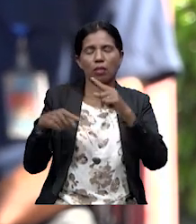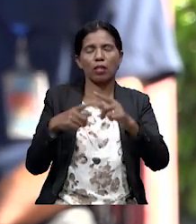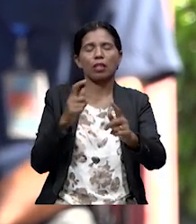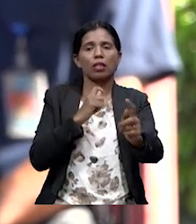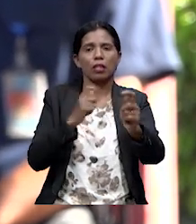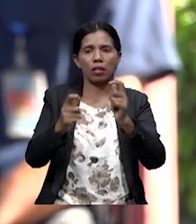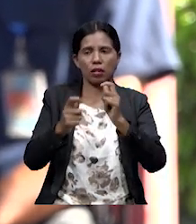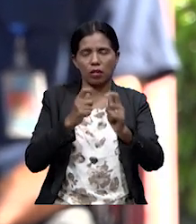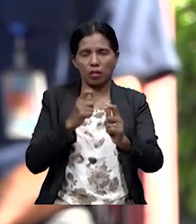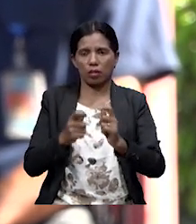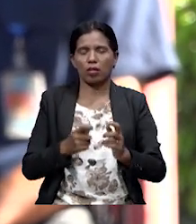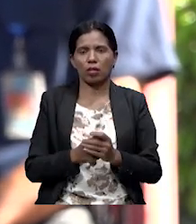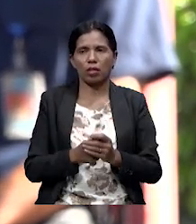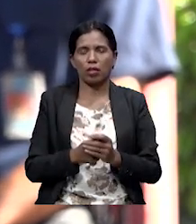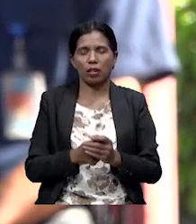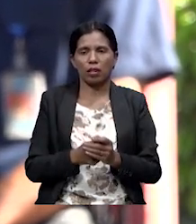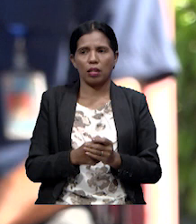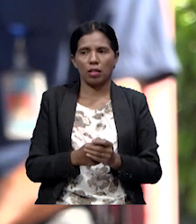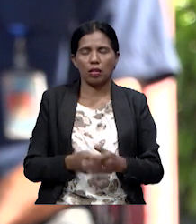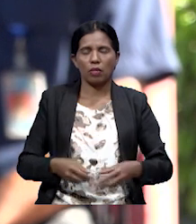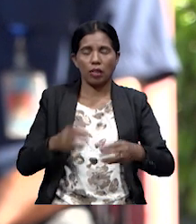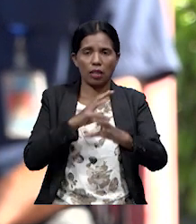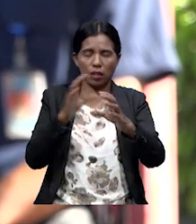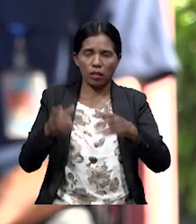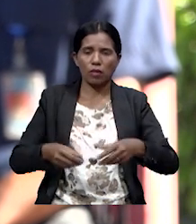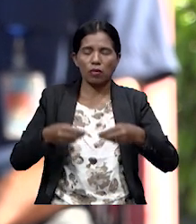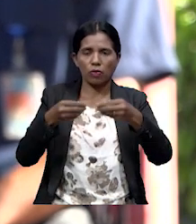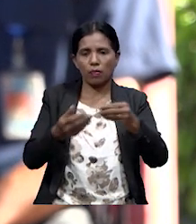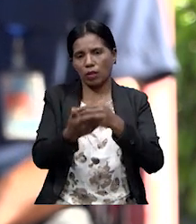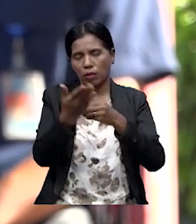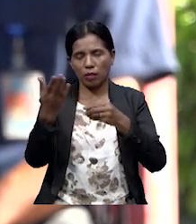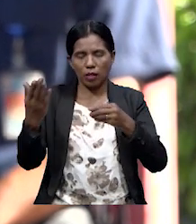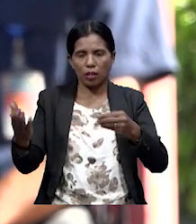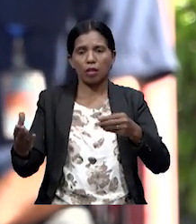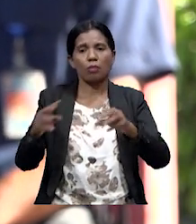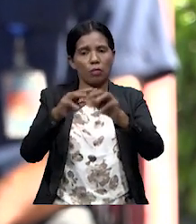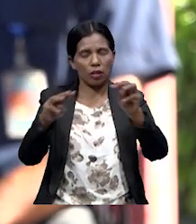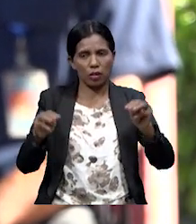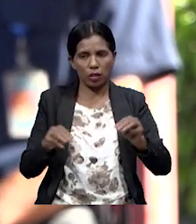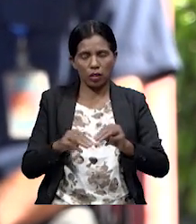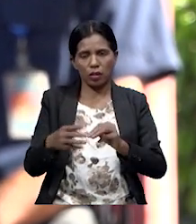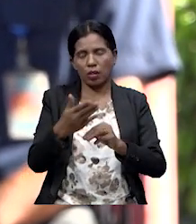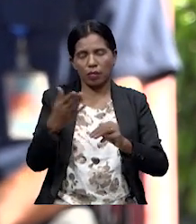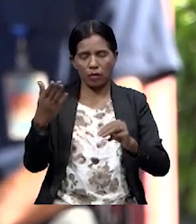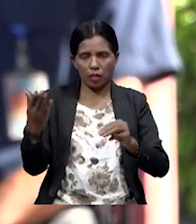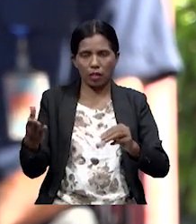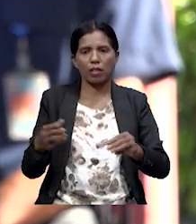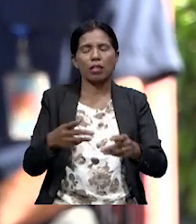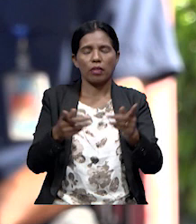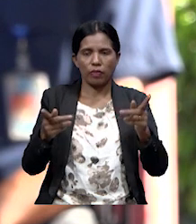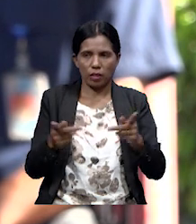ne. Atribui ka koloka himne seksaun, imne municipio, imne unidade.